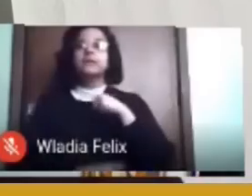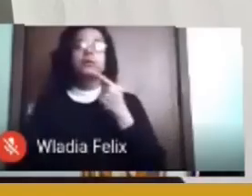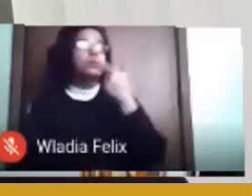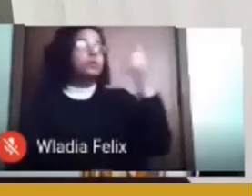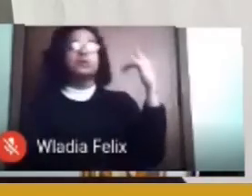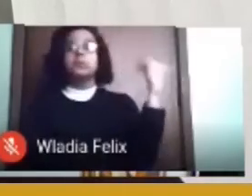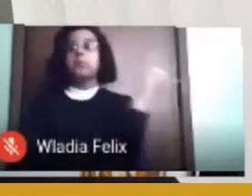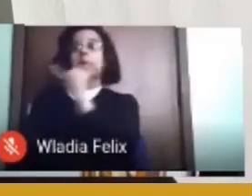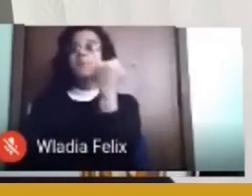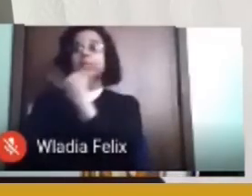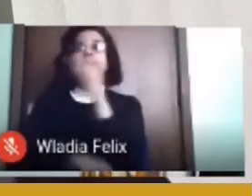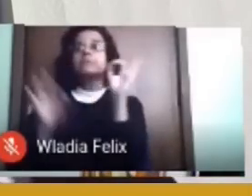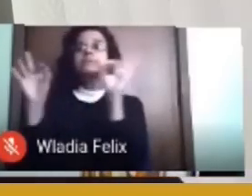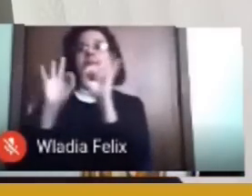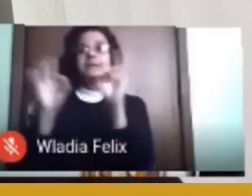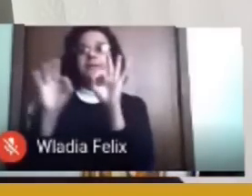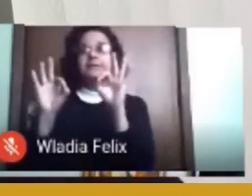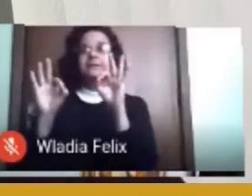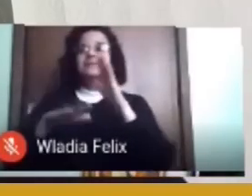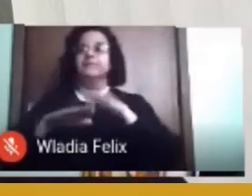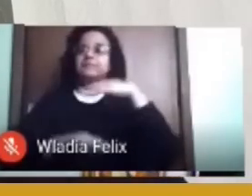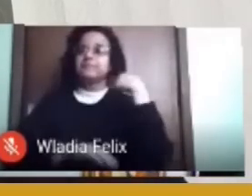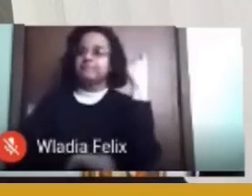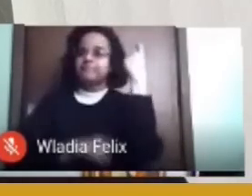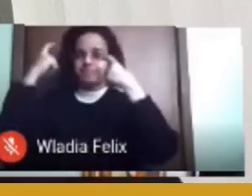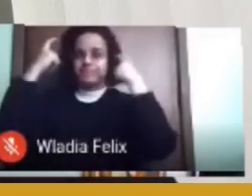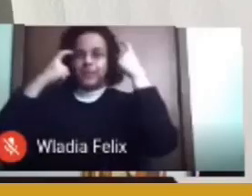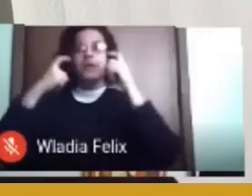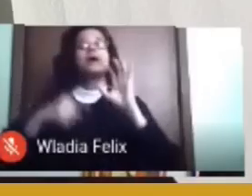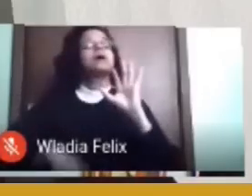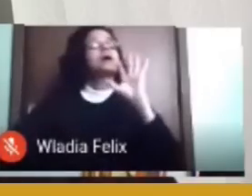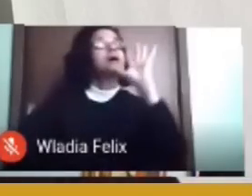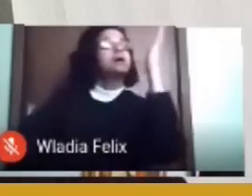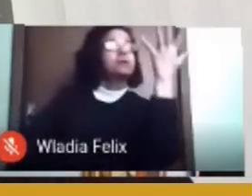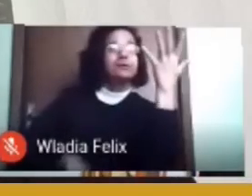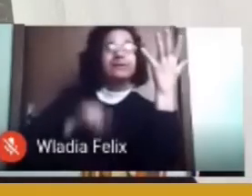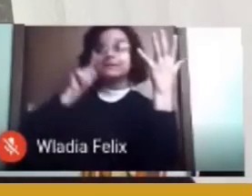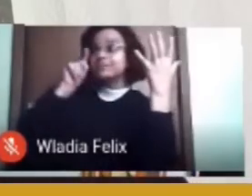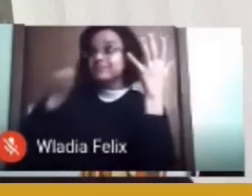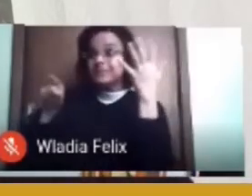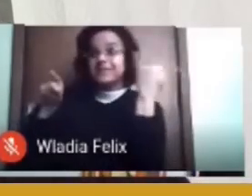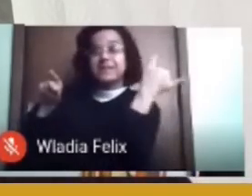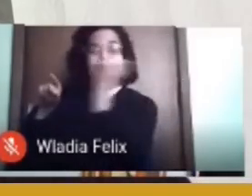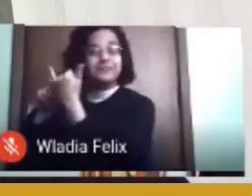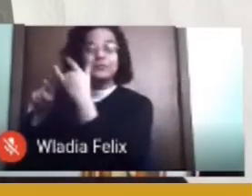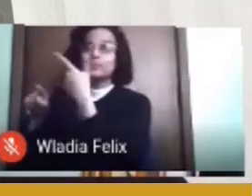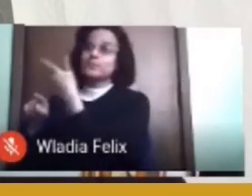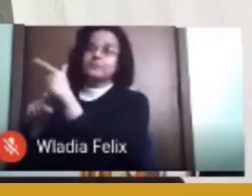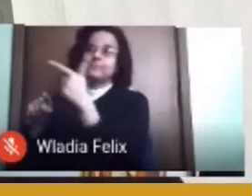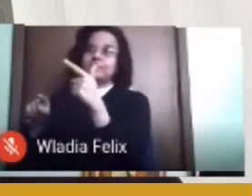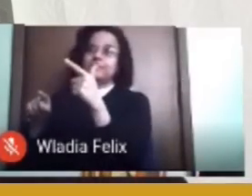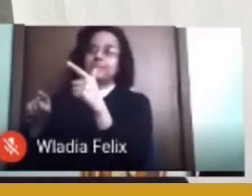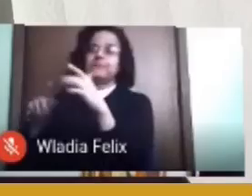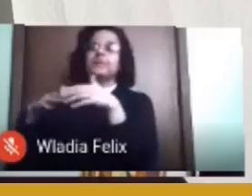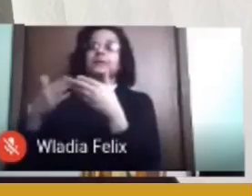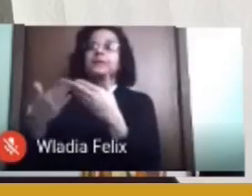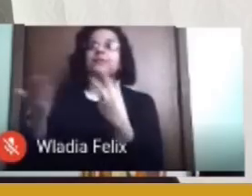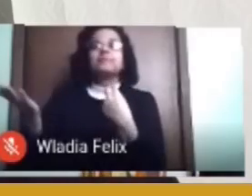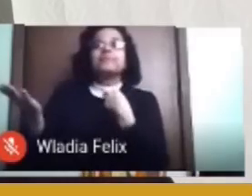aqui, e nos impedem de efetuar e efetivar políticas públicas que possam nos auxiliar a